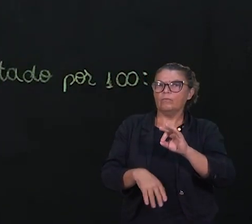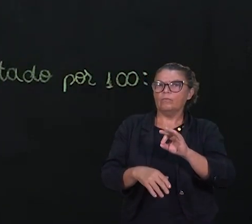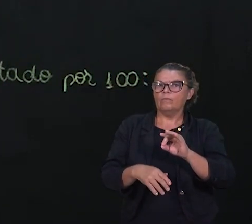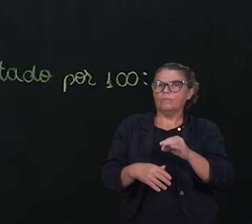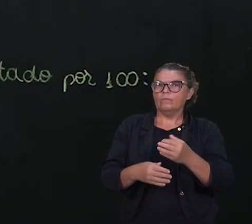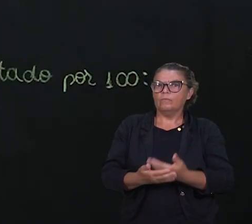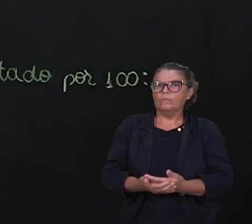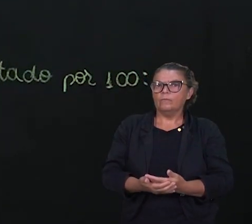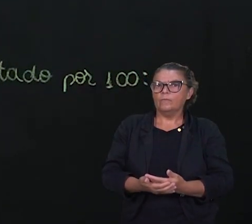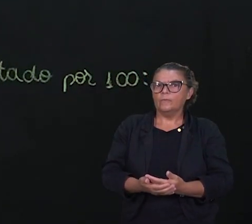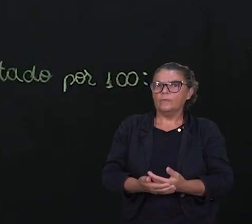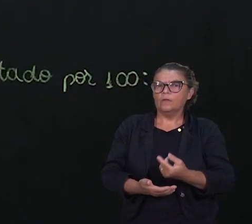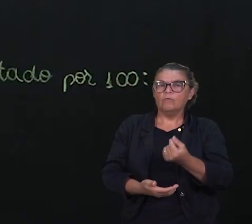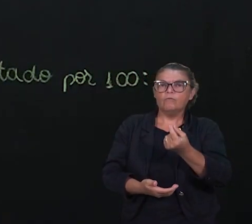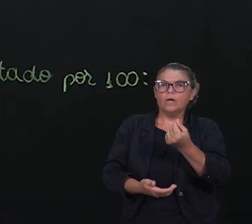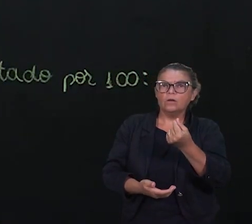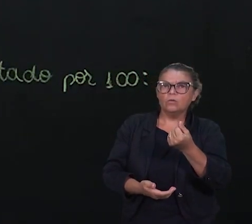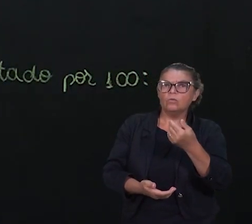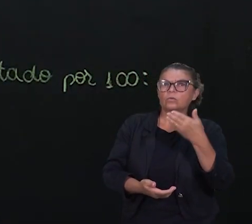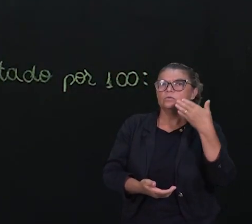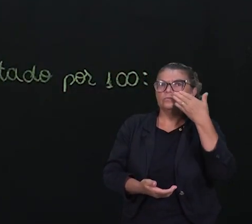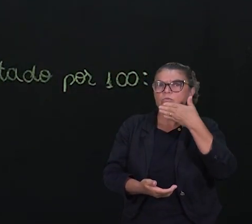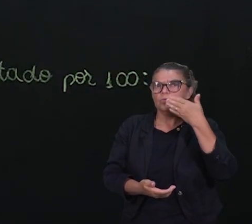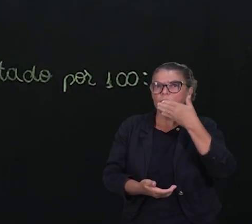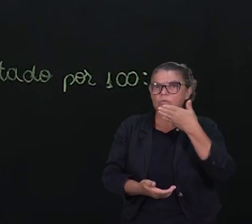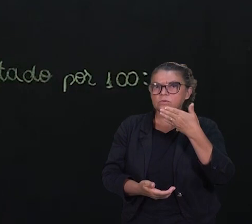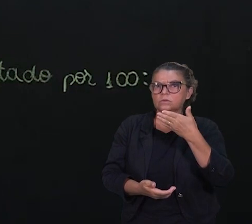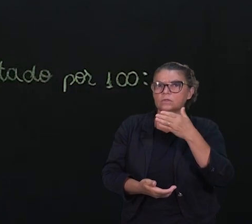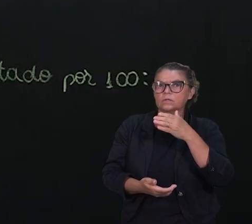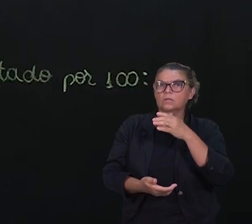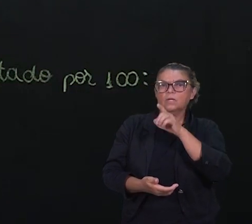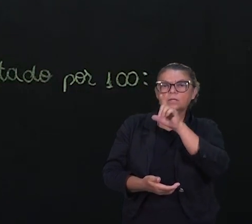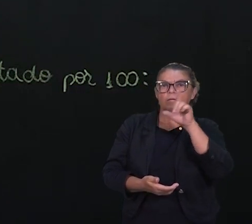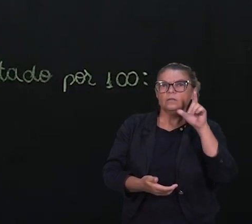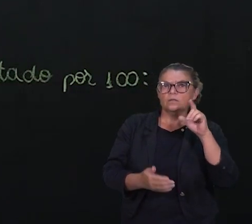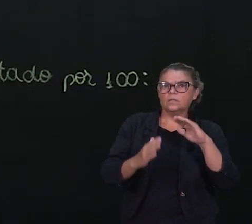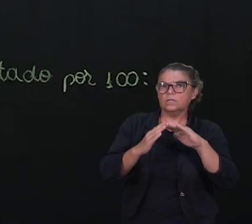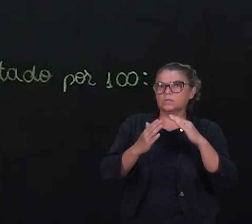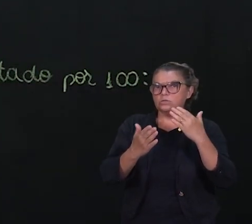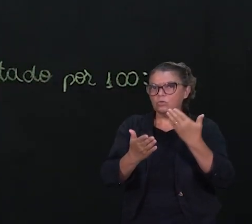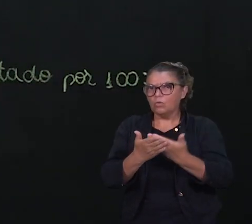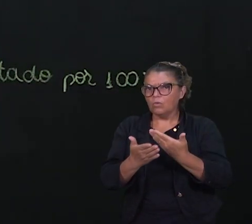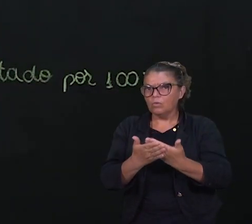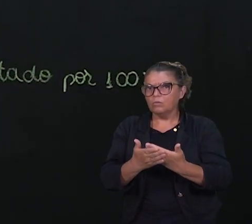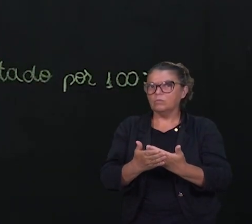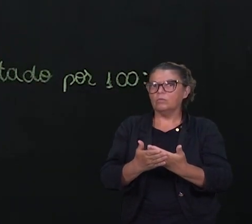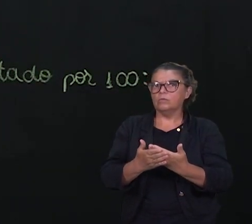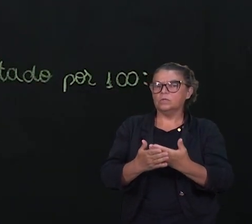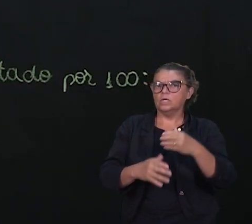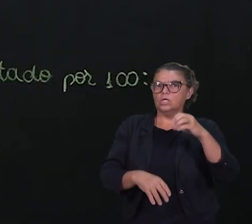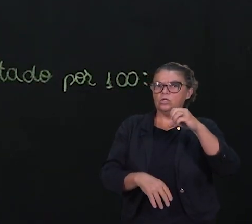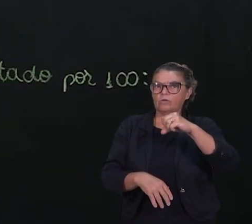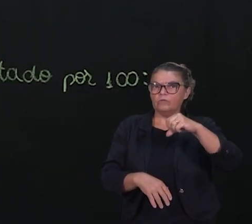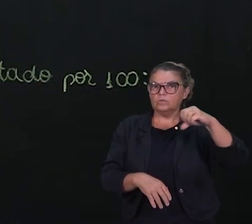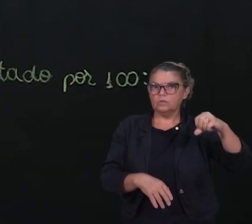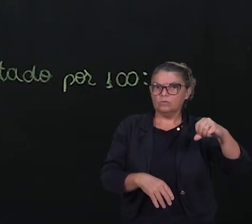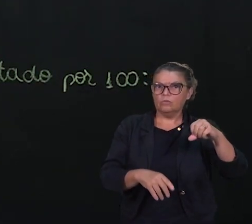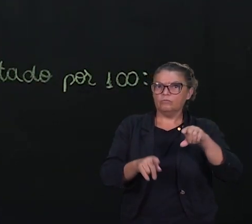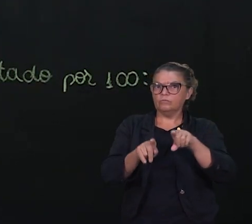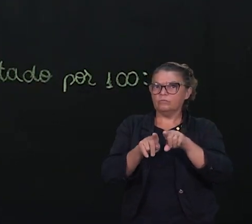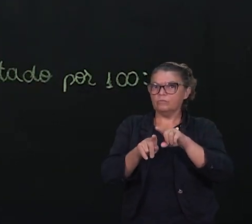pergunta. O preço de um doce na cantina da escola aumentou 30 centavos. Passou de 99